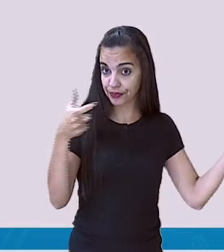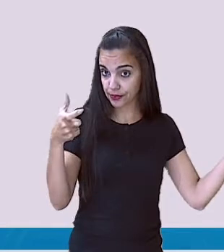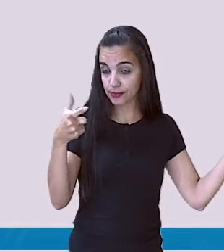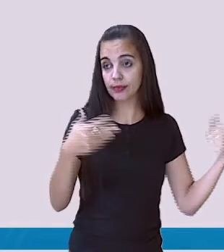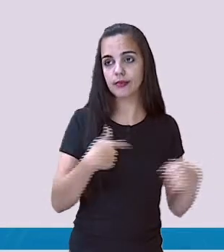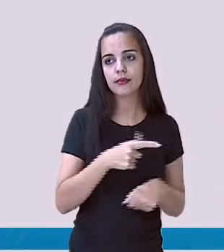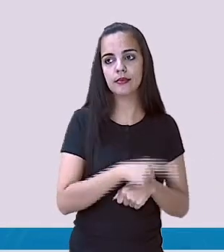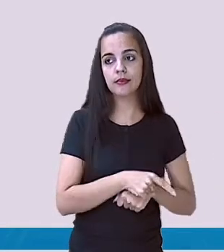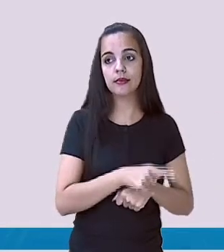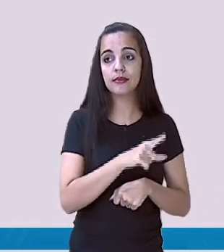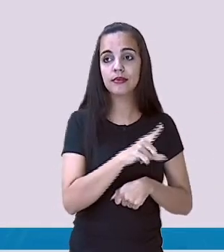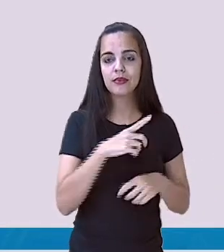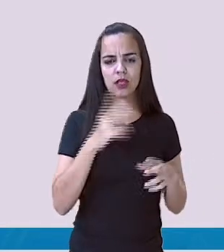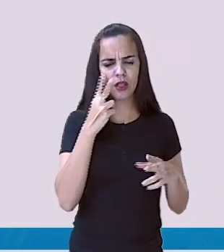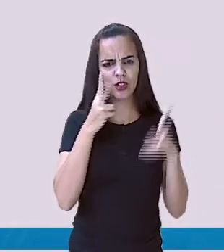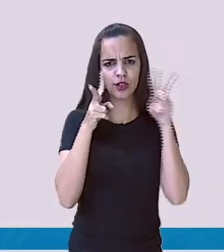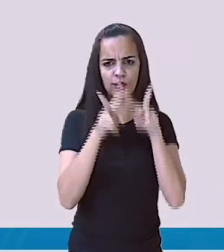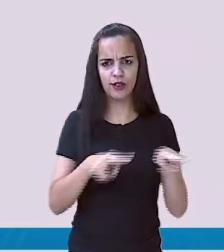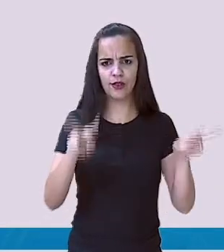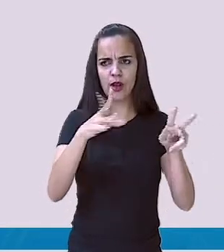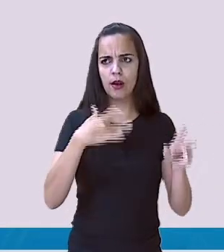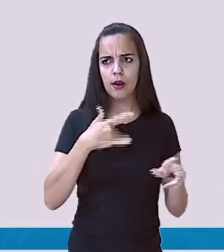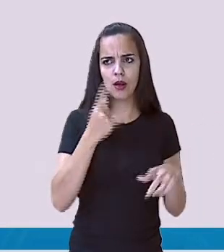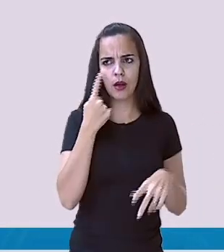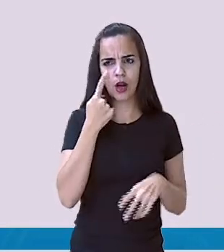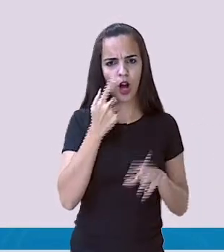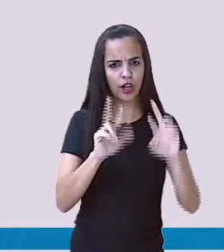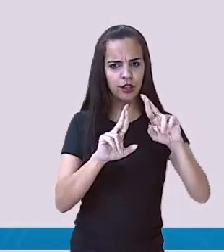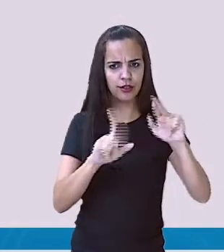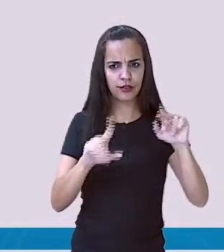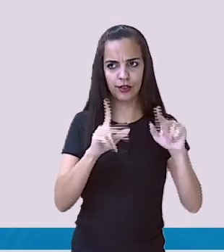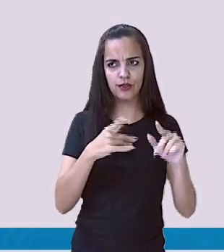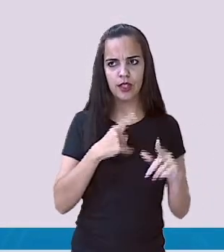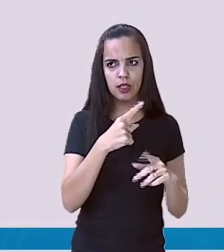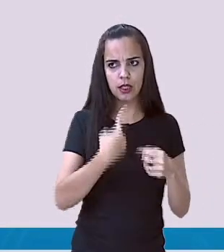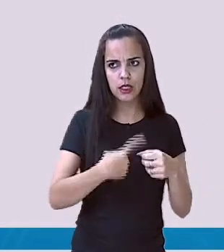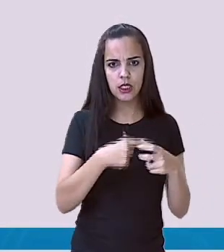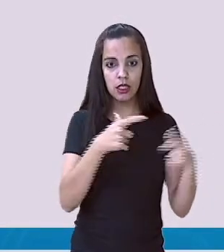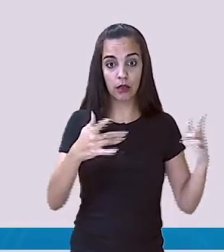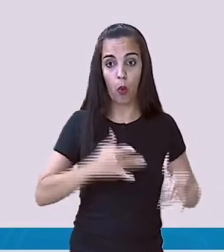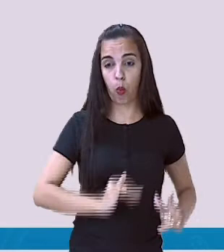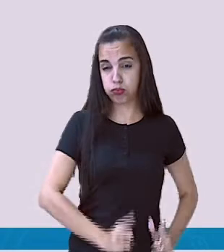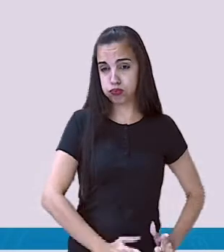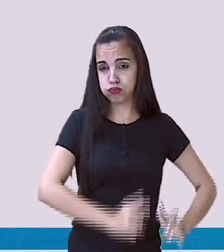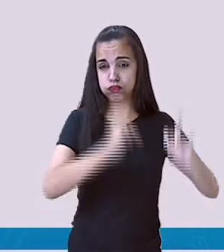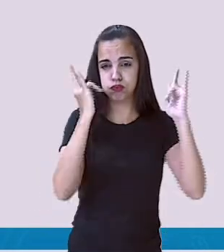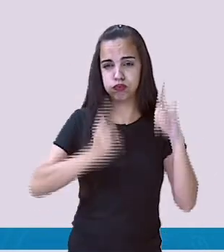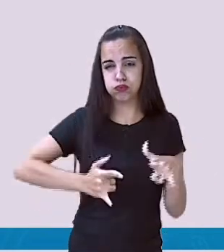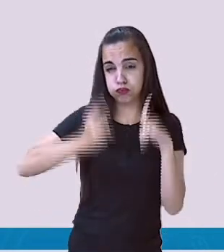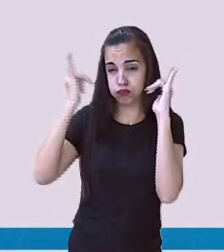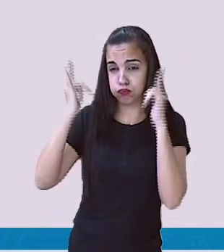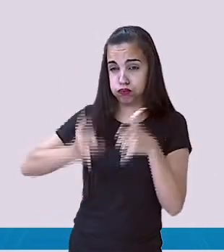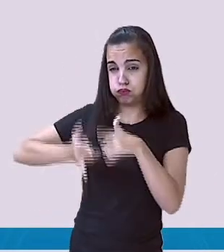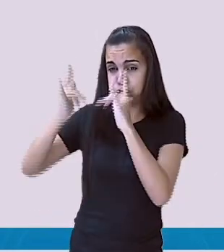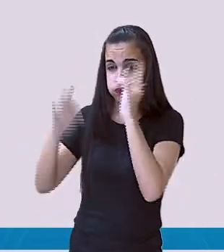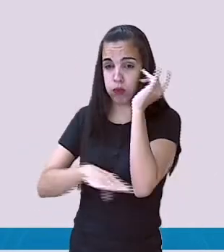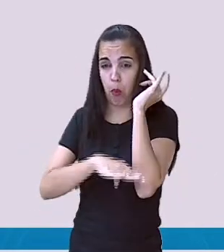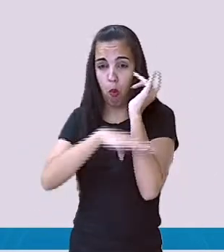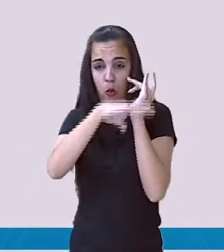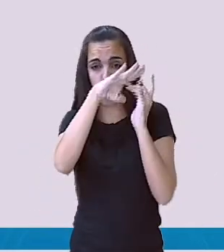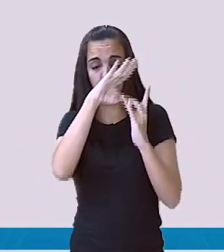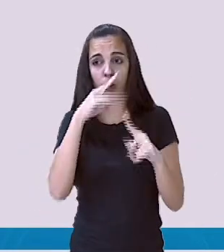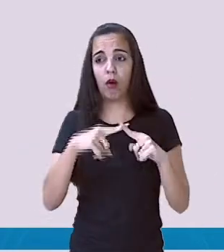de paisagens de cidades grandes. Olha lá, cidades grandes. Então, a gente tem muito prédio, a gente não vê